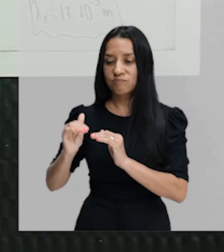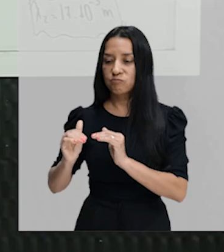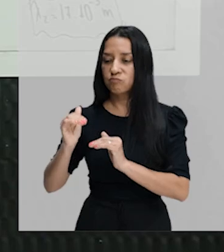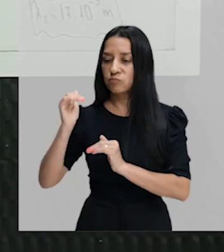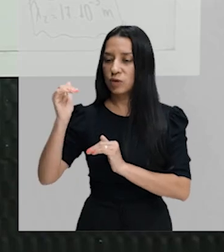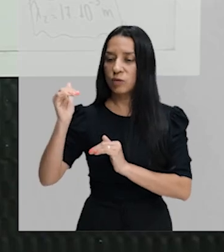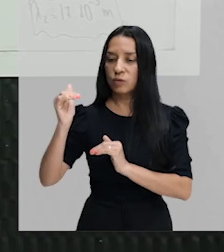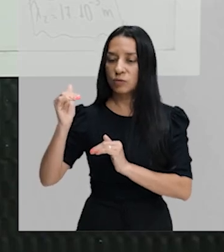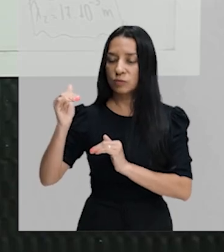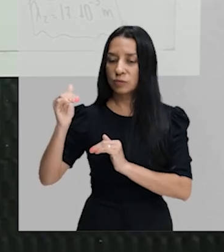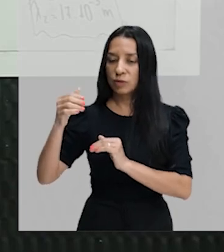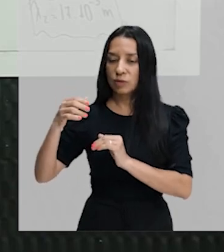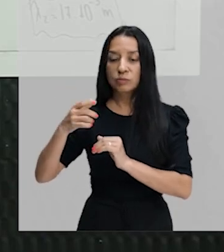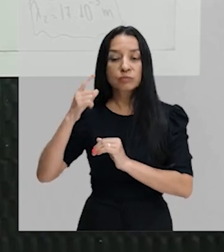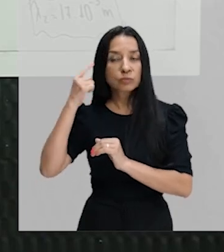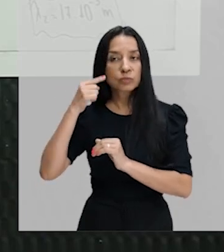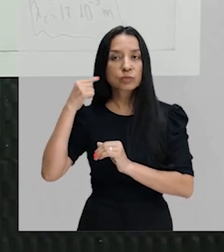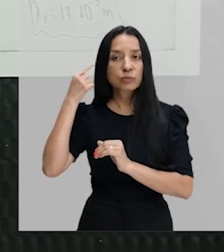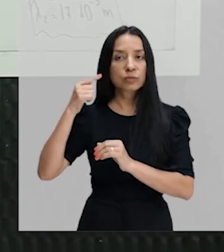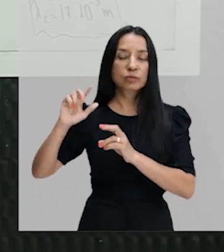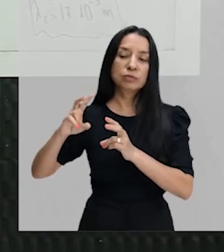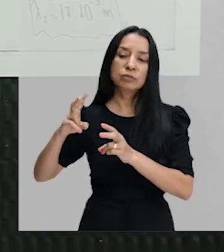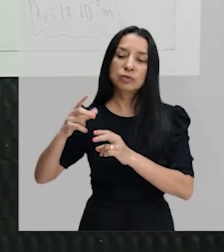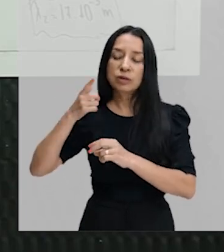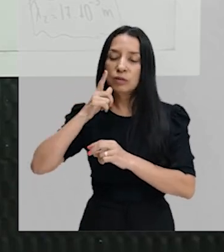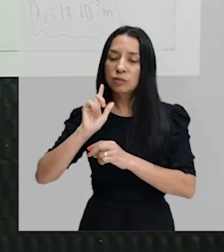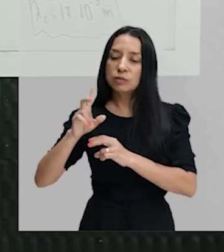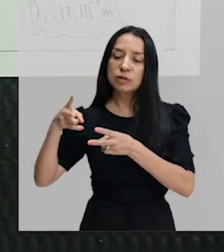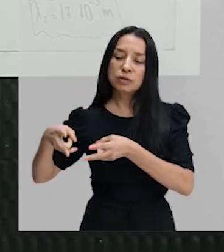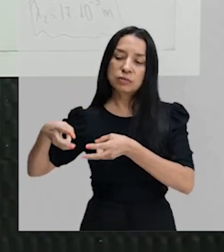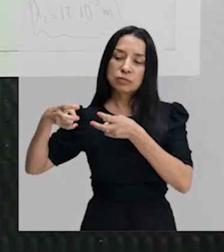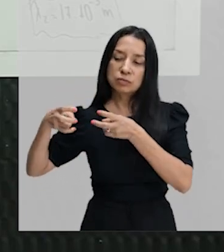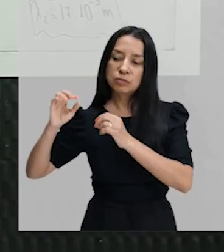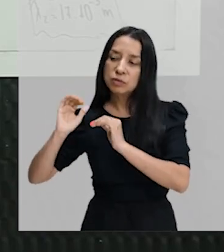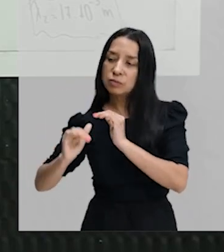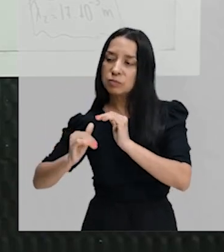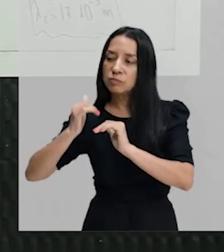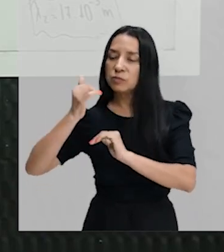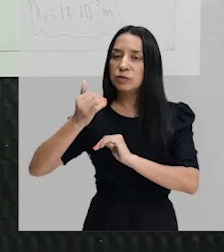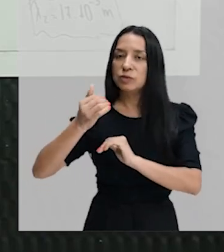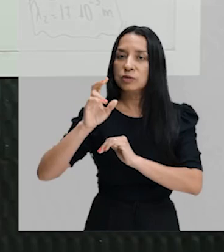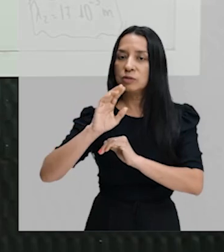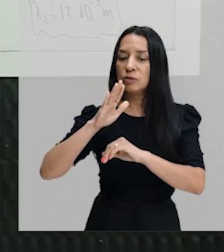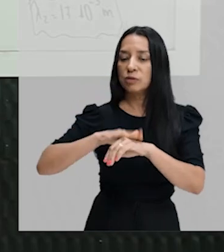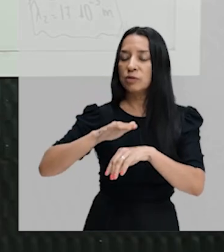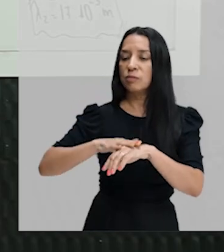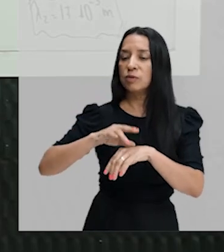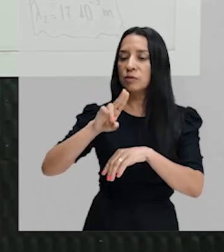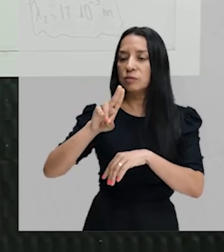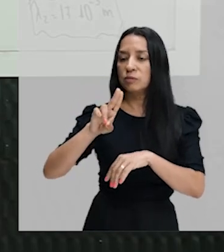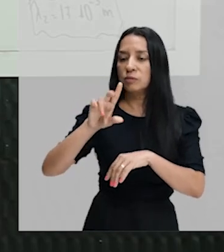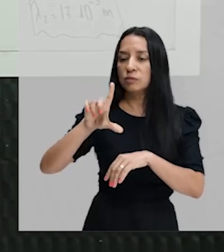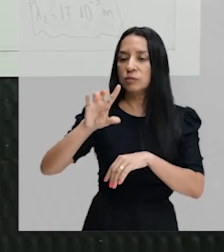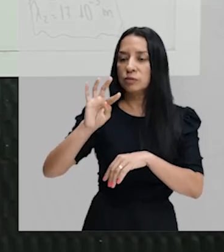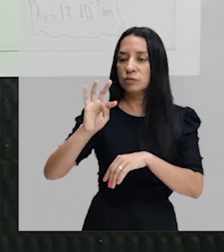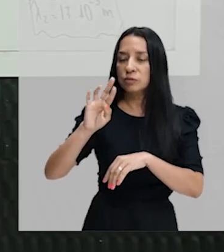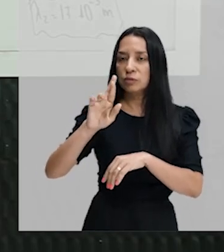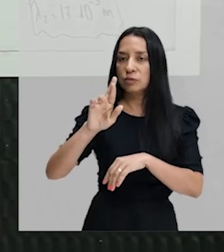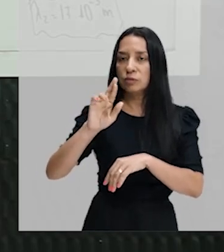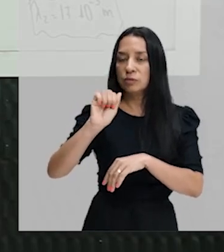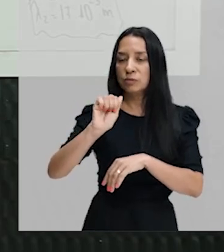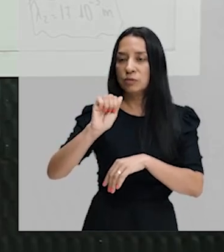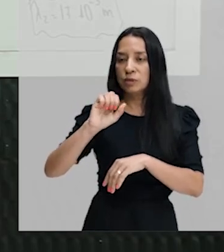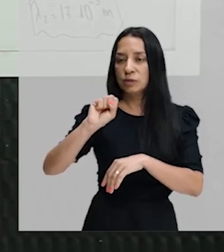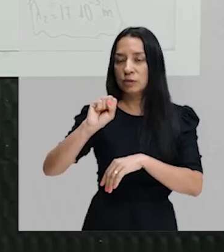Tá ok acima disso é chamado de ultrassom é aquele mesmo ultrassom do aparelhozinho de